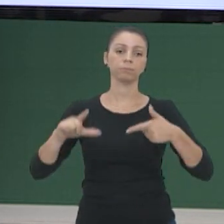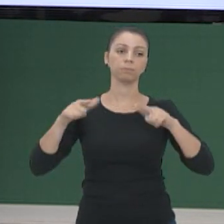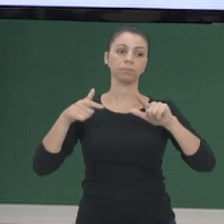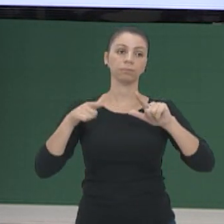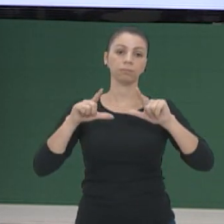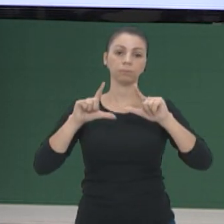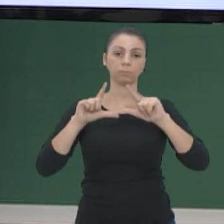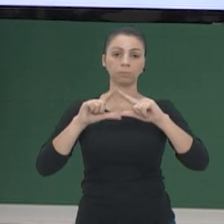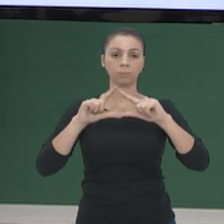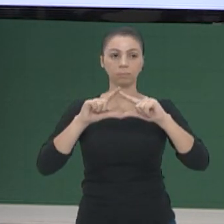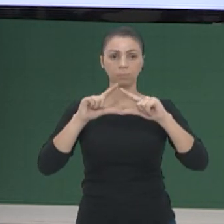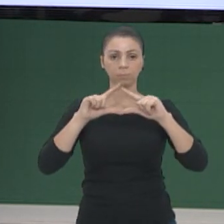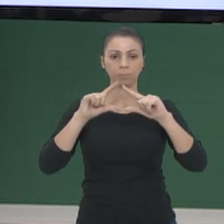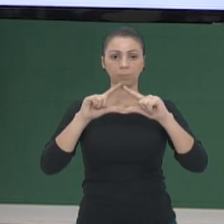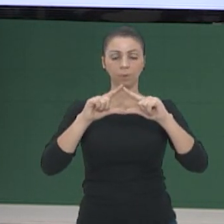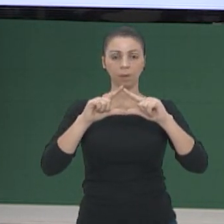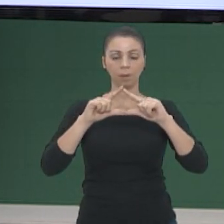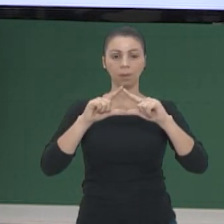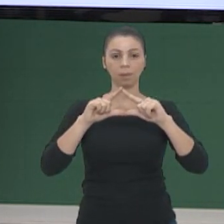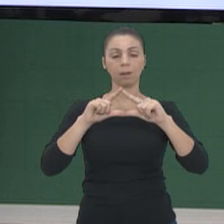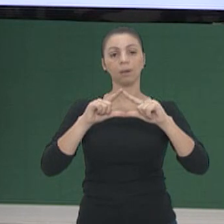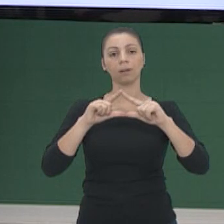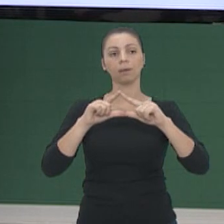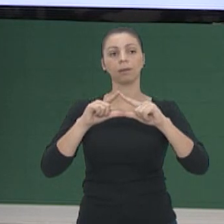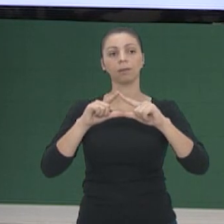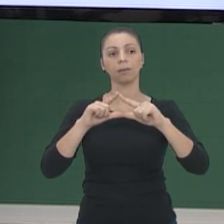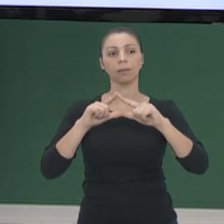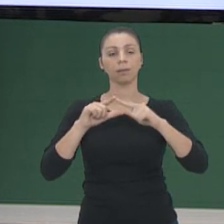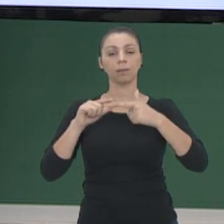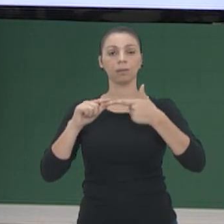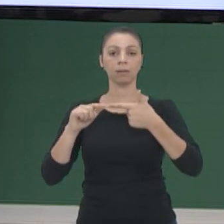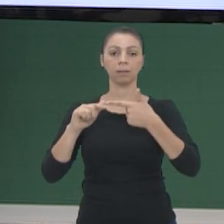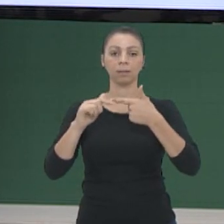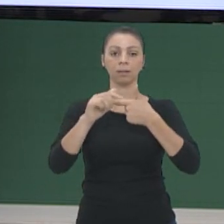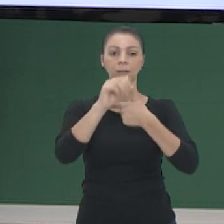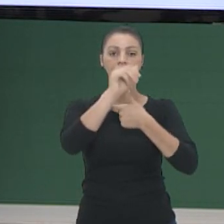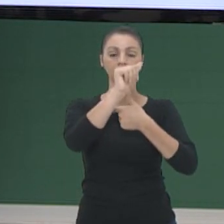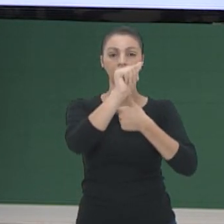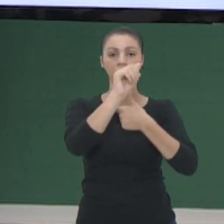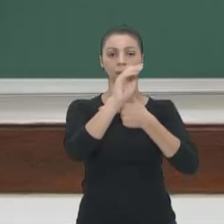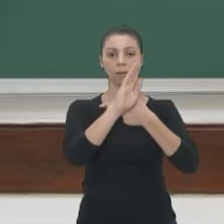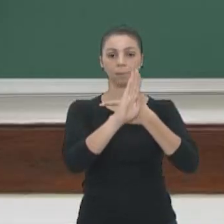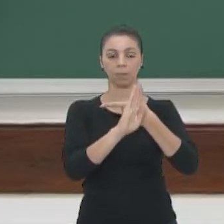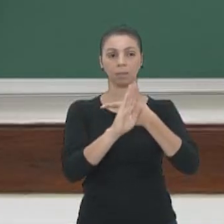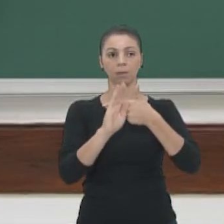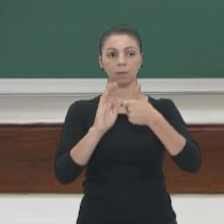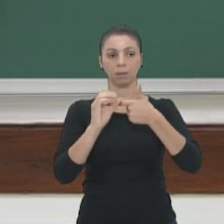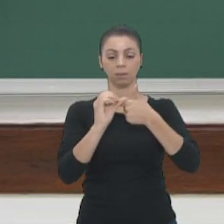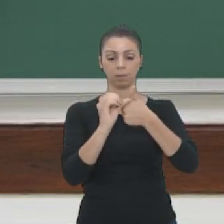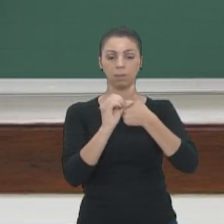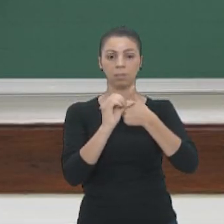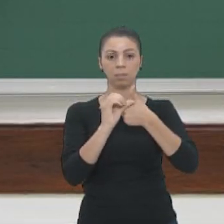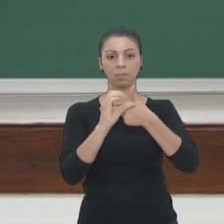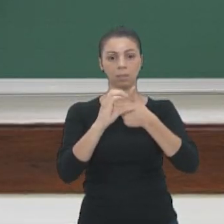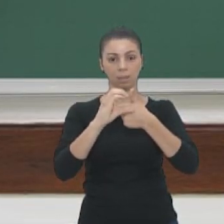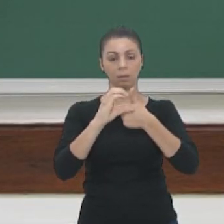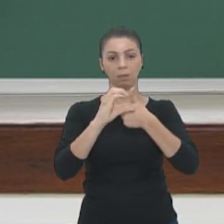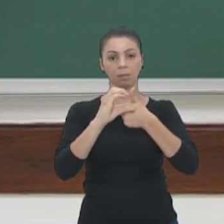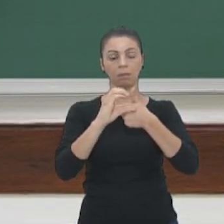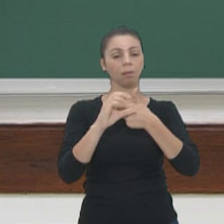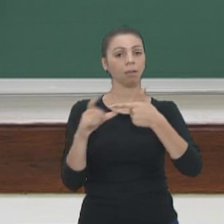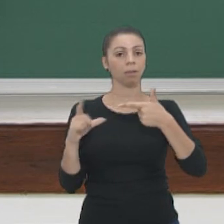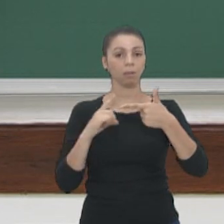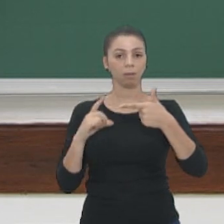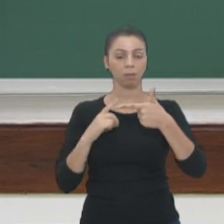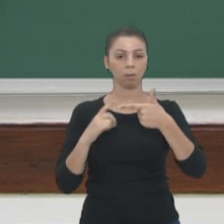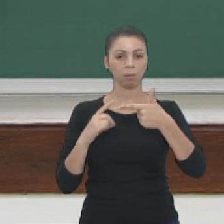podemos dizer que o triângulo ABC é um triângulo retângulo. Por quê? Eu ainda expliquei para vocês que eu tenho aqui